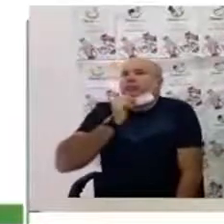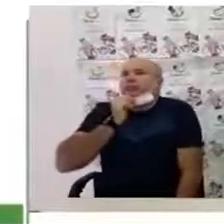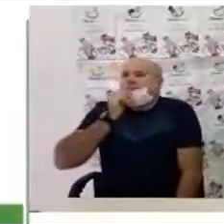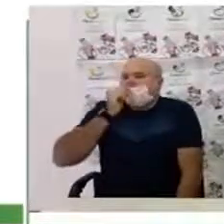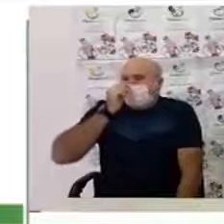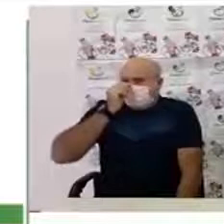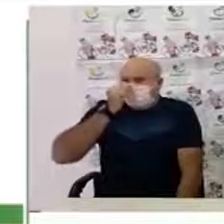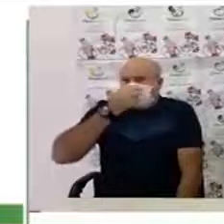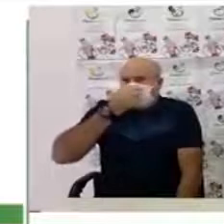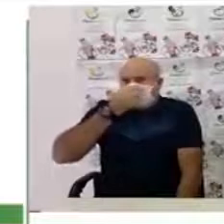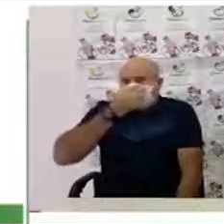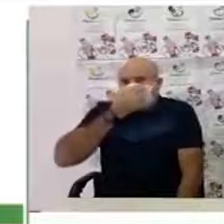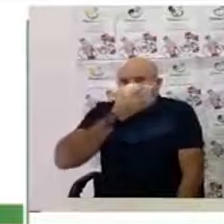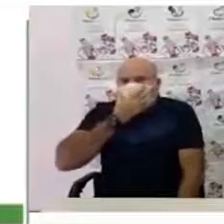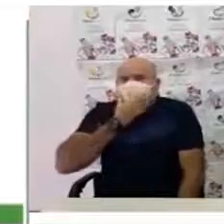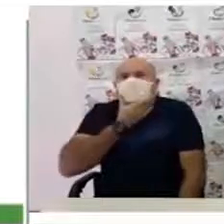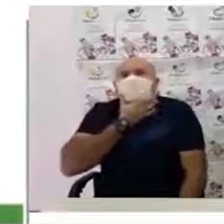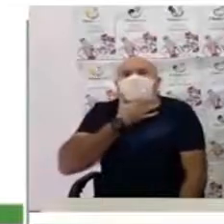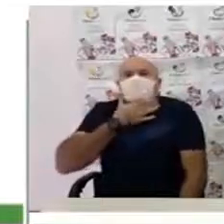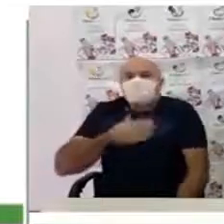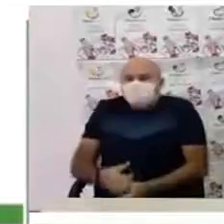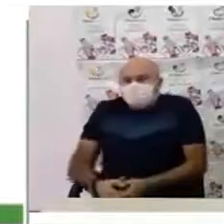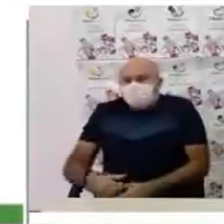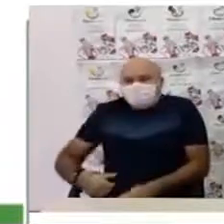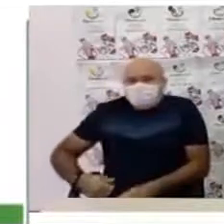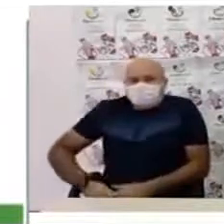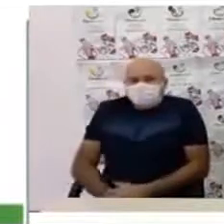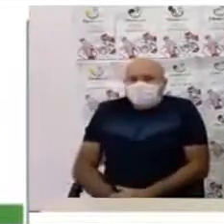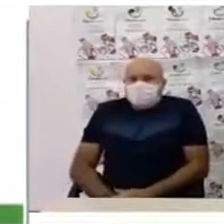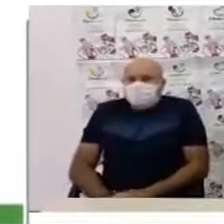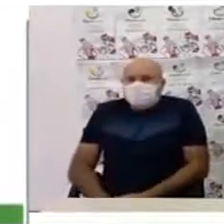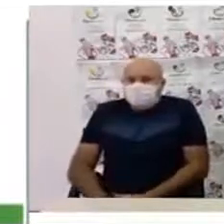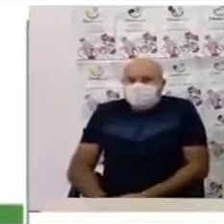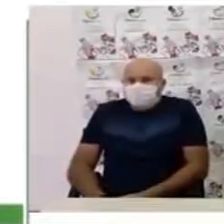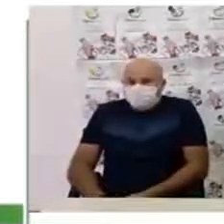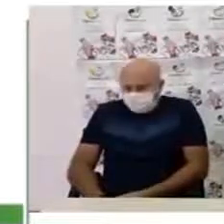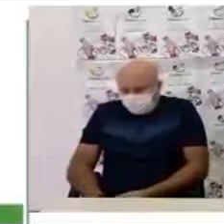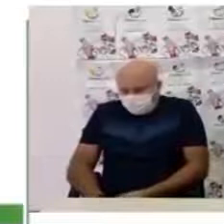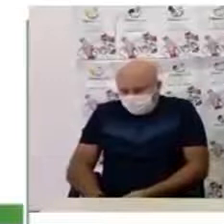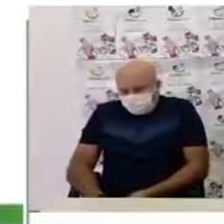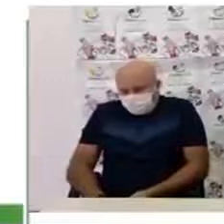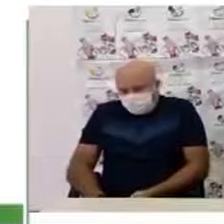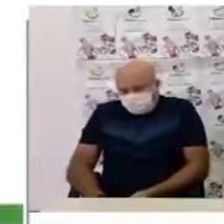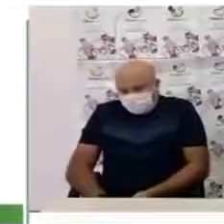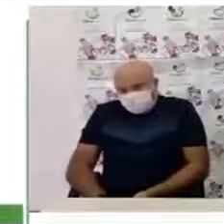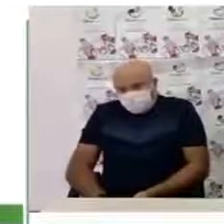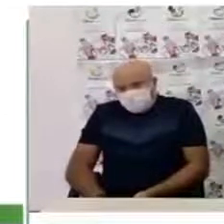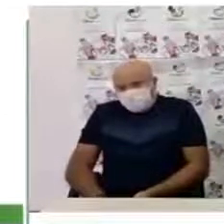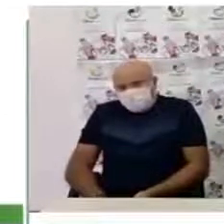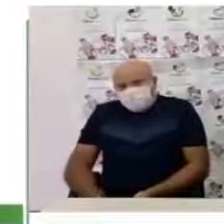núcleo e a eletrosfera. O núcleo, por sua vez, ele encontrava-se recheado de prótons,